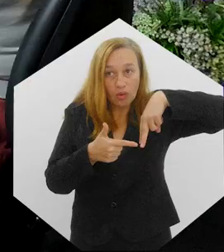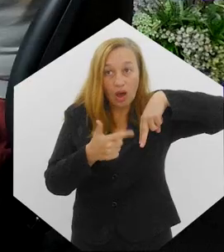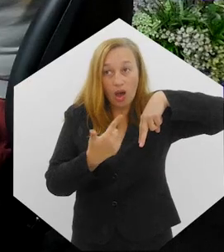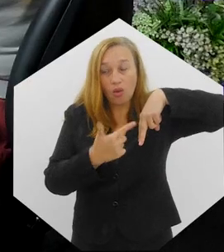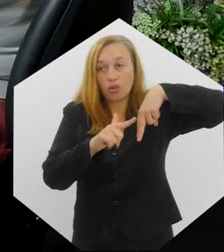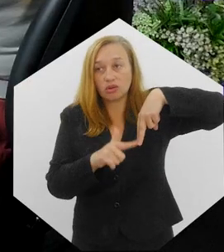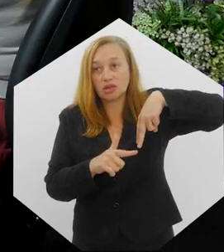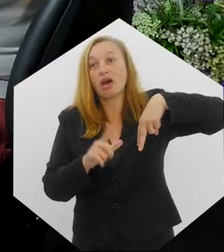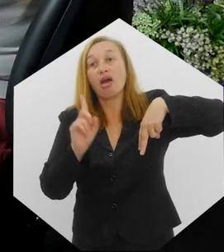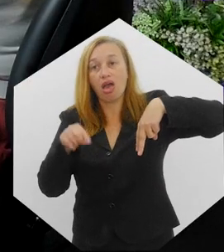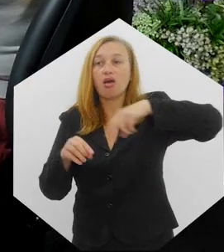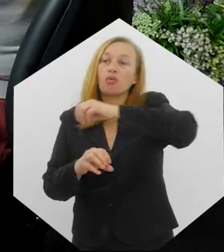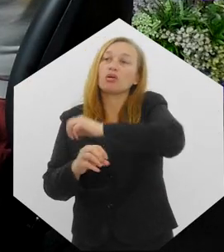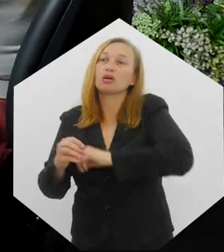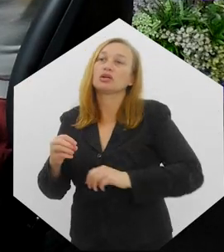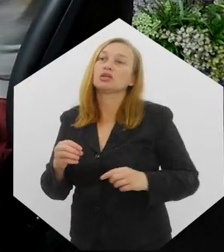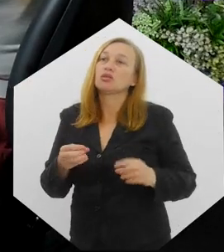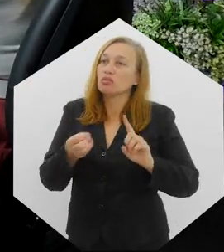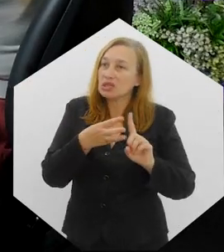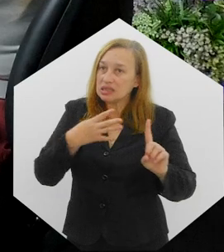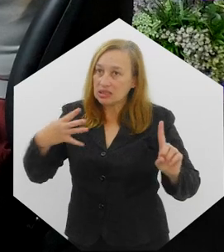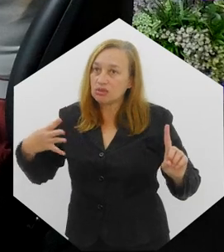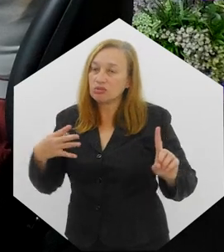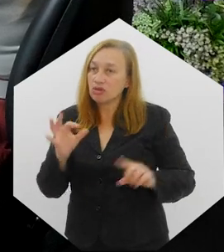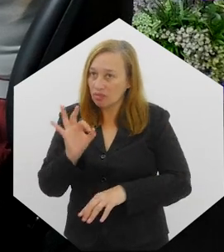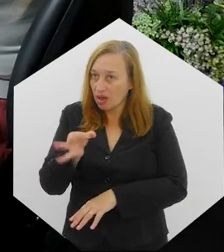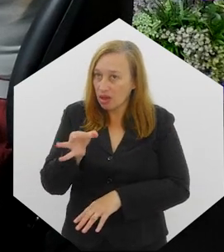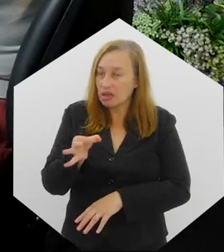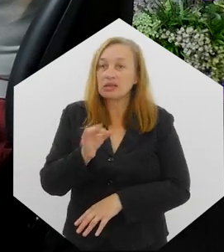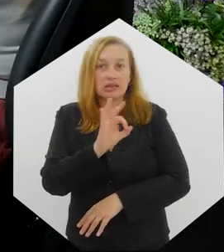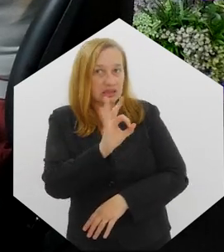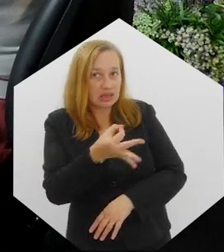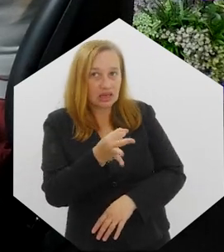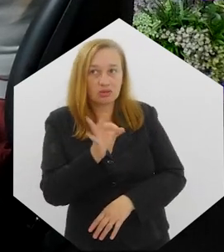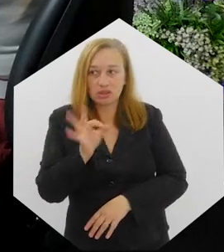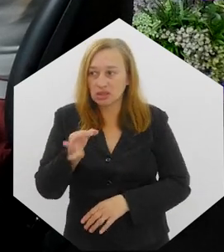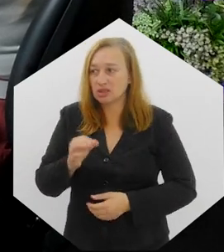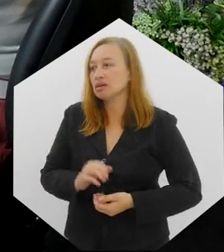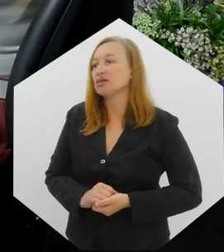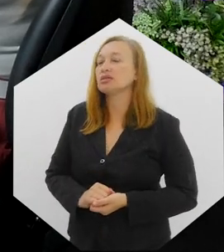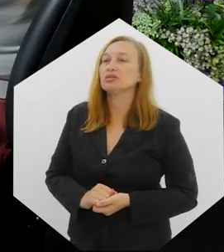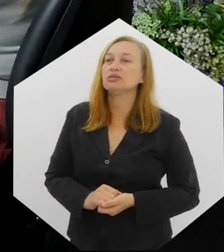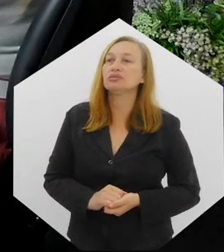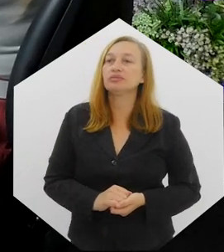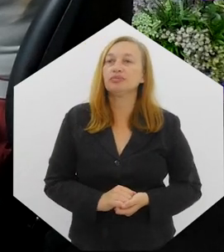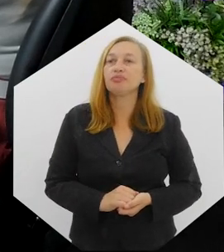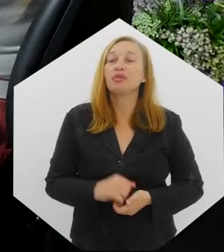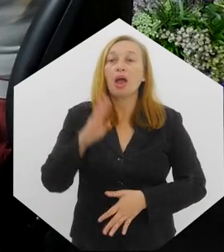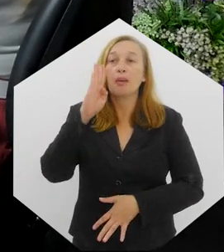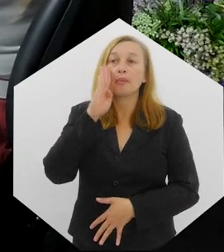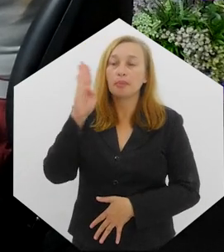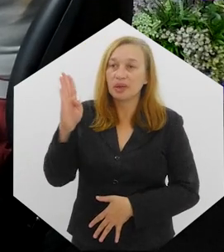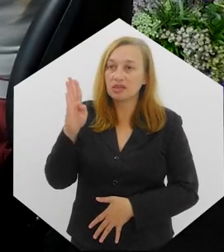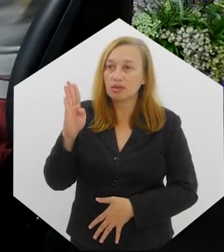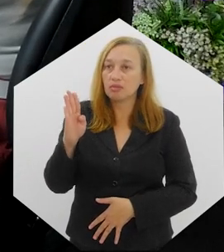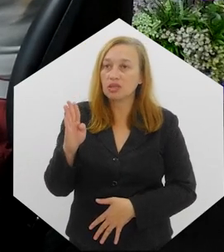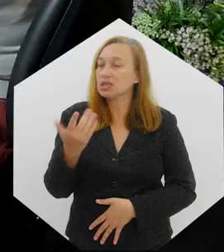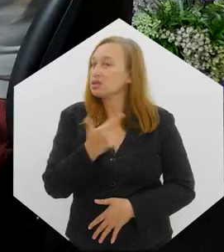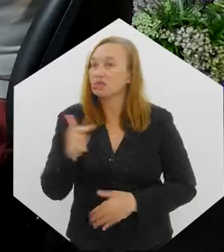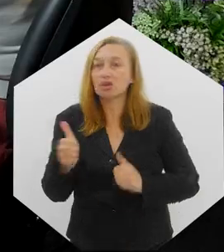progressiva, ela é uma síndrome Tá. mesmo, ela se mantém. Exato, de forma